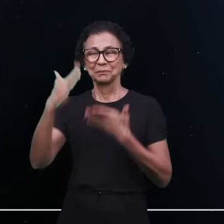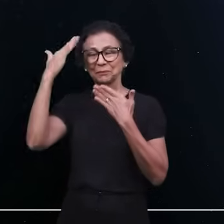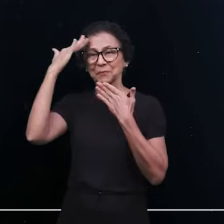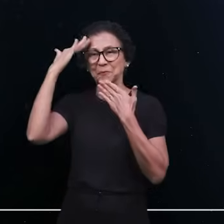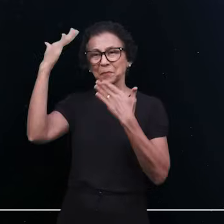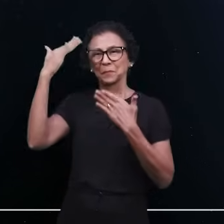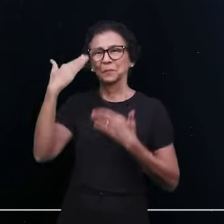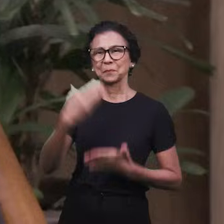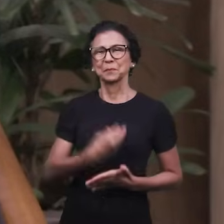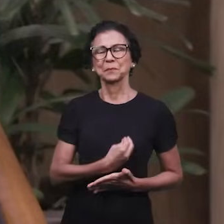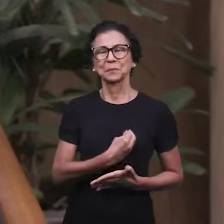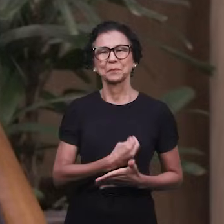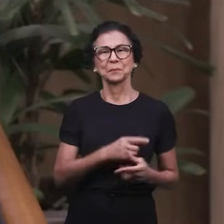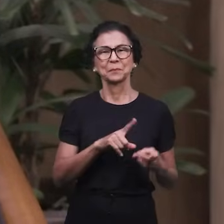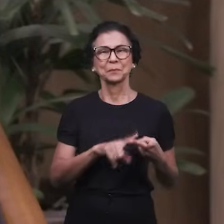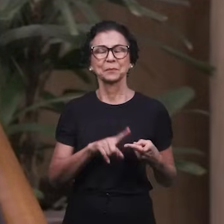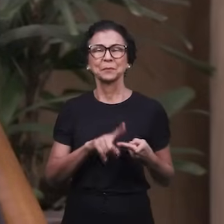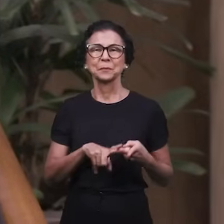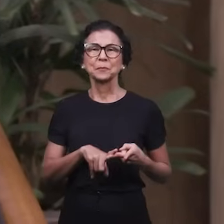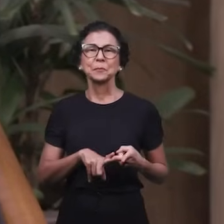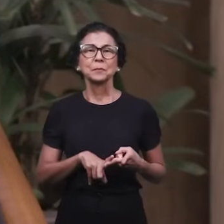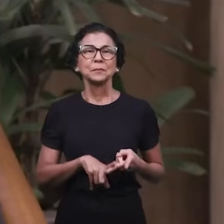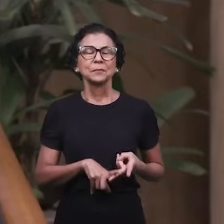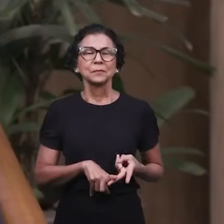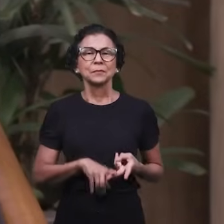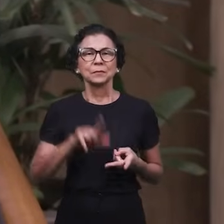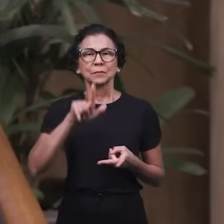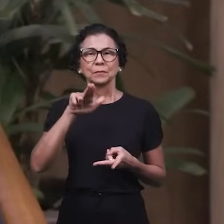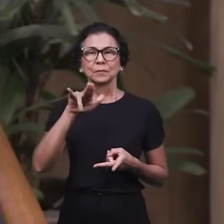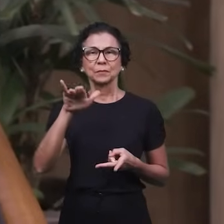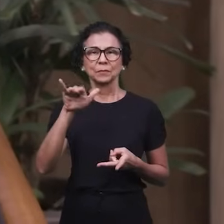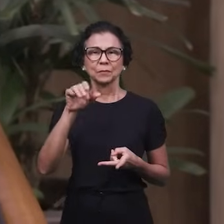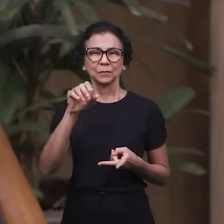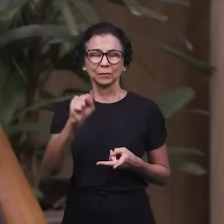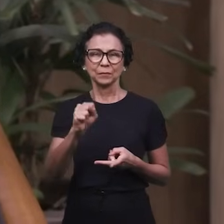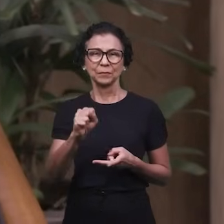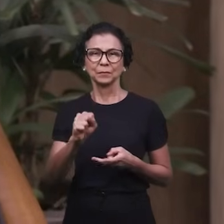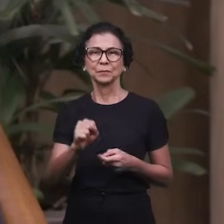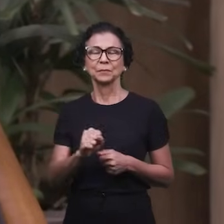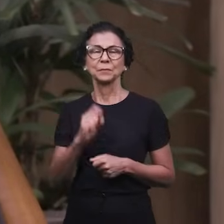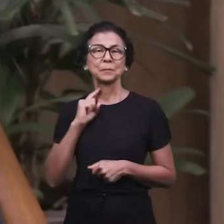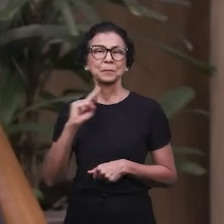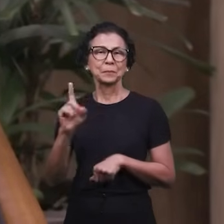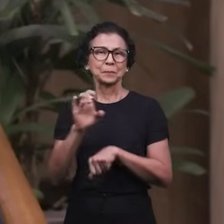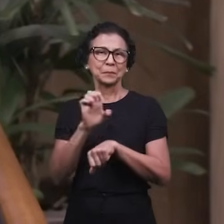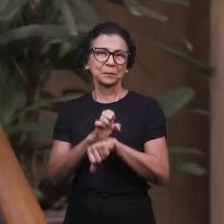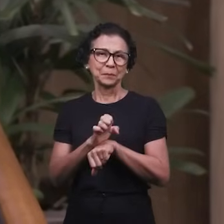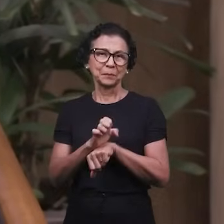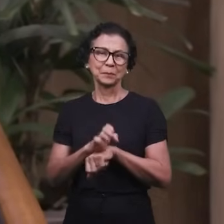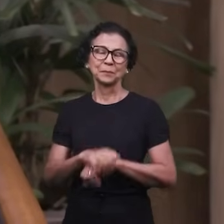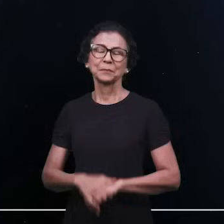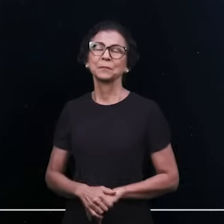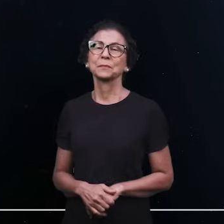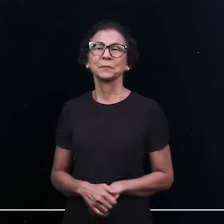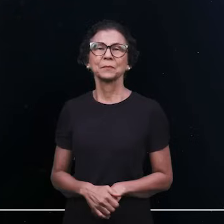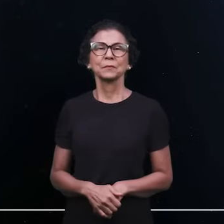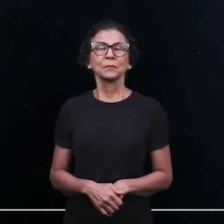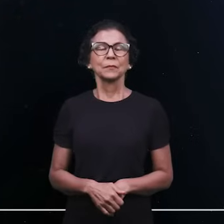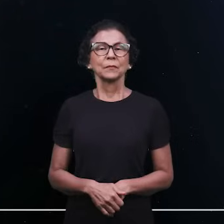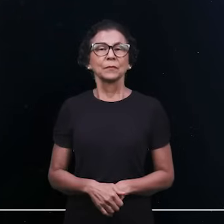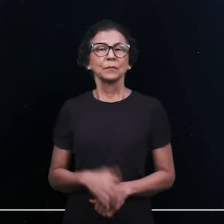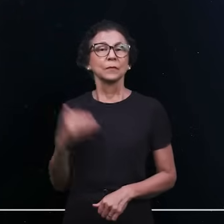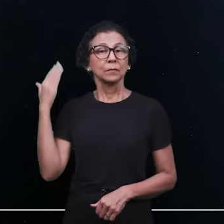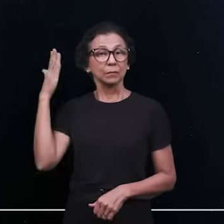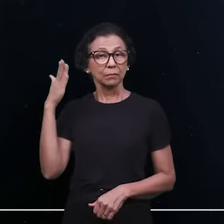sua participação. Também tivemos a participação de Luiz Gustavo, de Belo Horizonte, no estado de Minas Gerais, capital do estado, e diz o seguinte: a